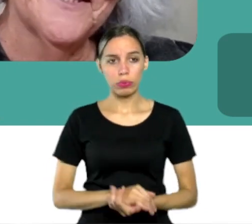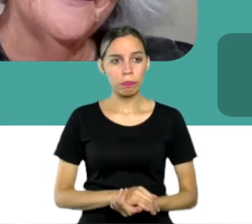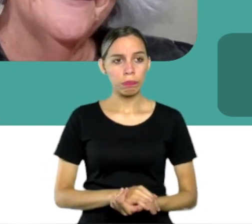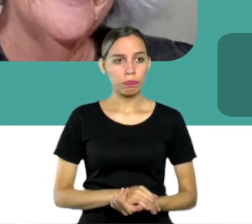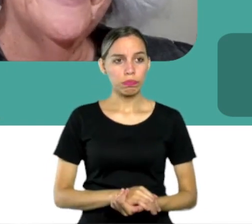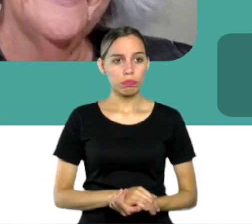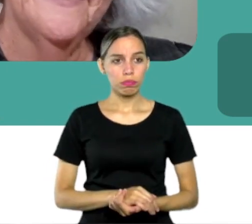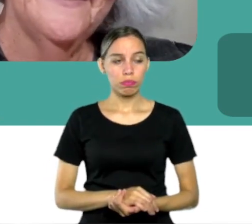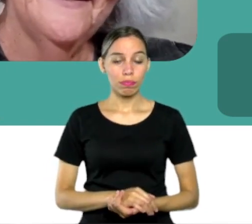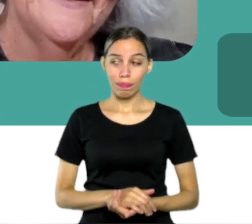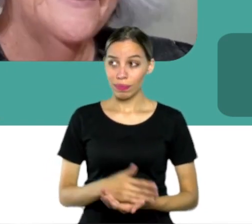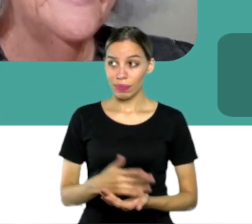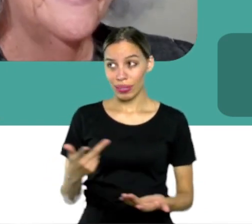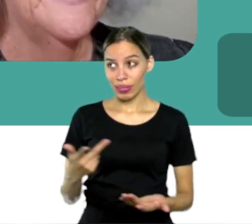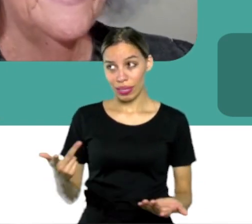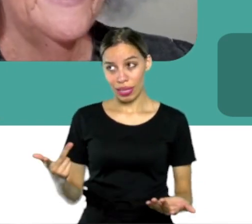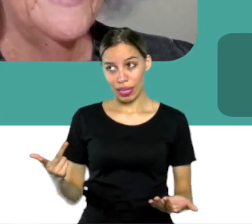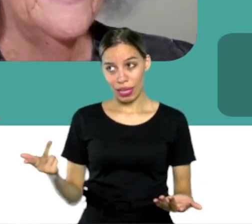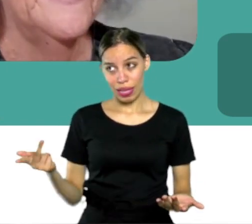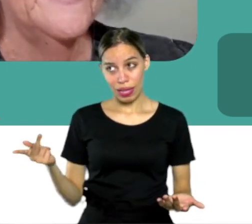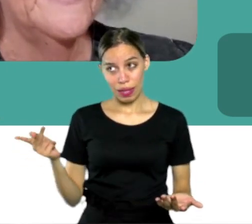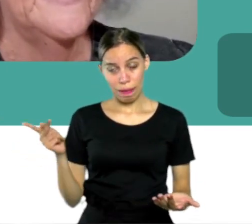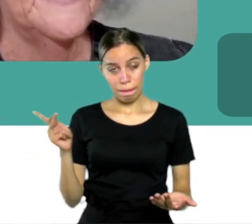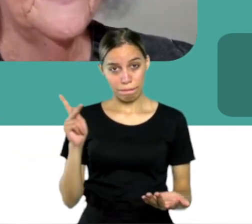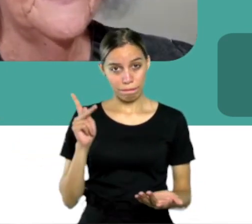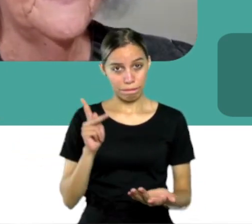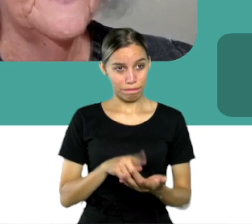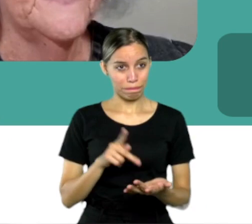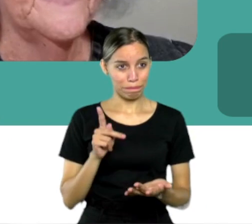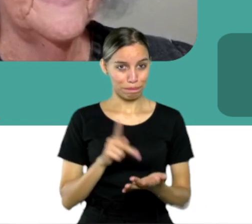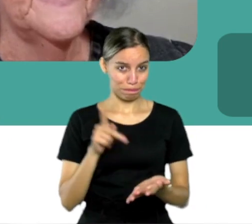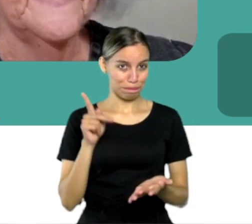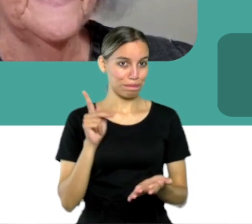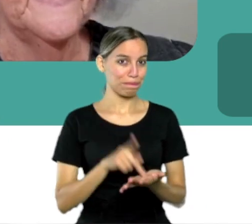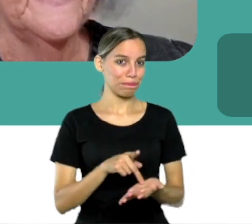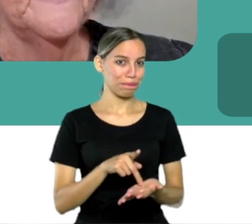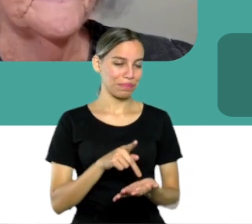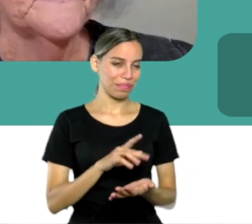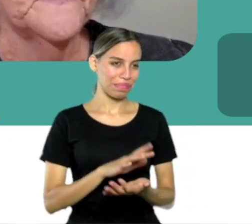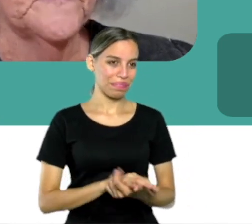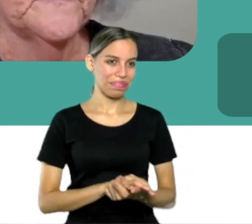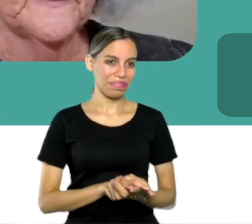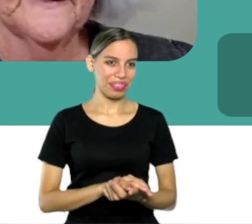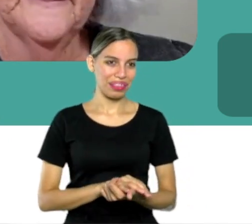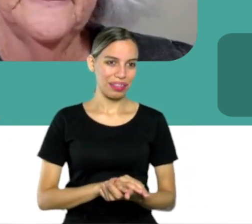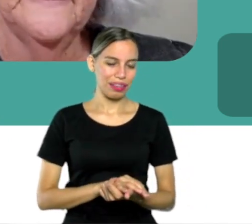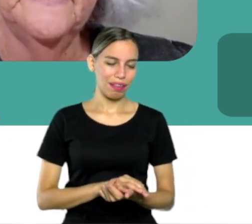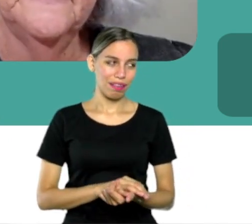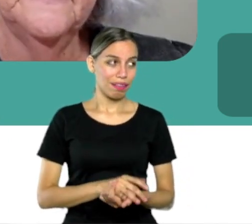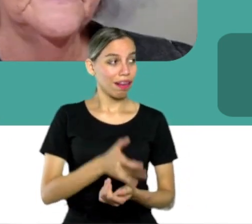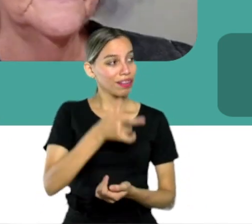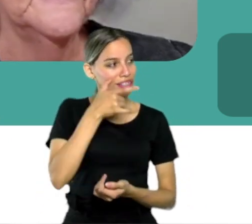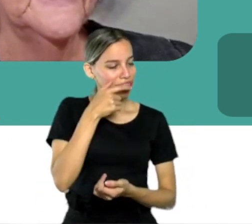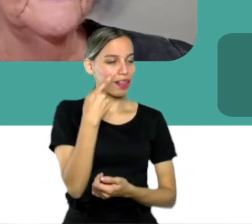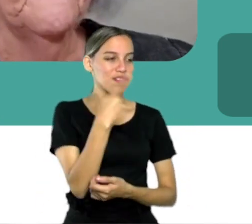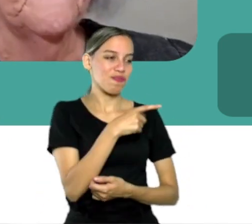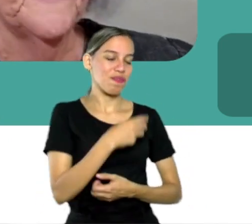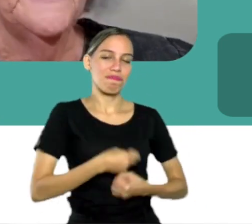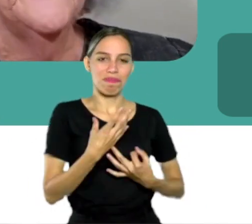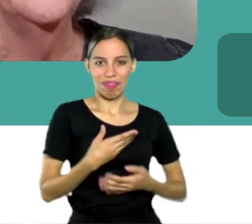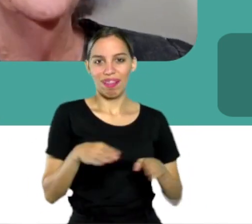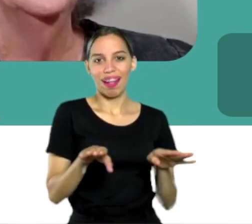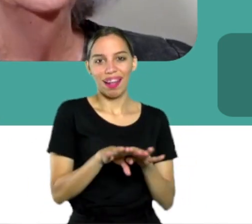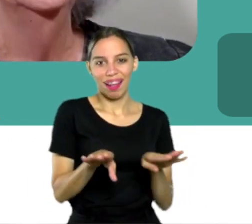Literalmente, né? Literalmente. É muito interessante a sua poesia também, assim, quando